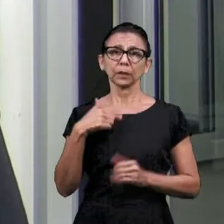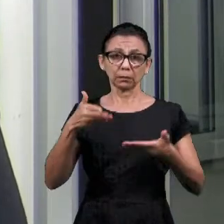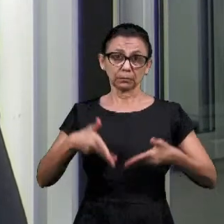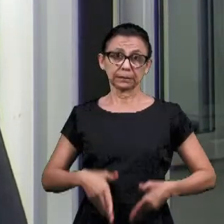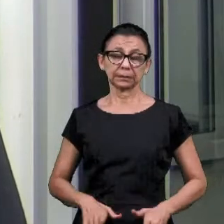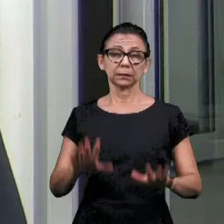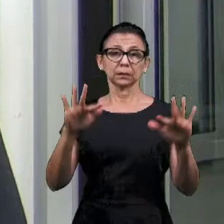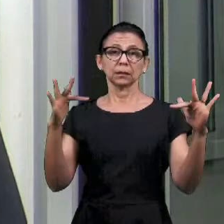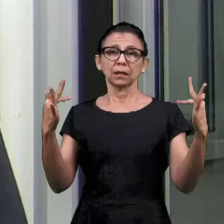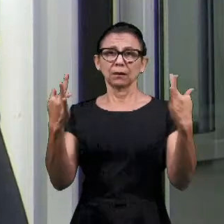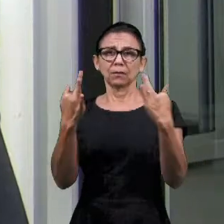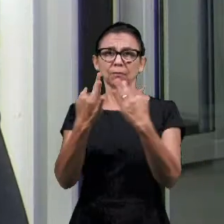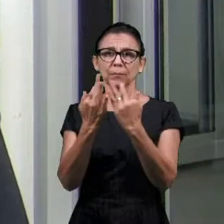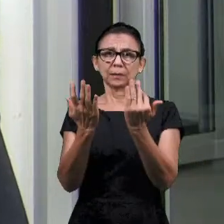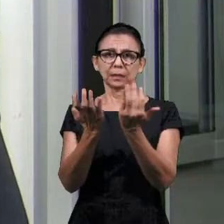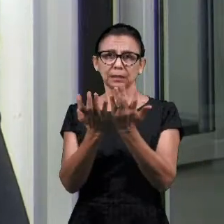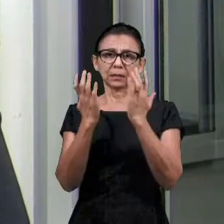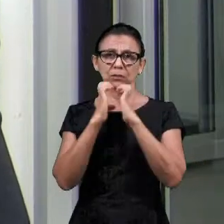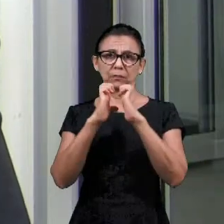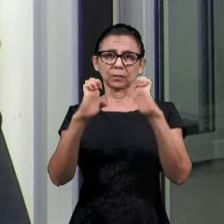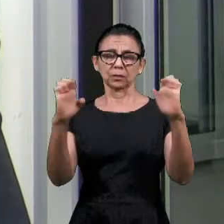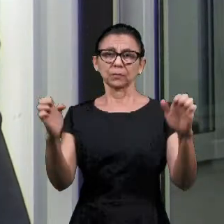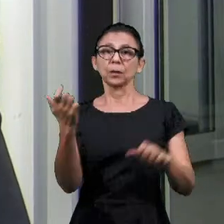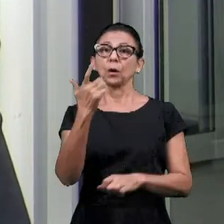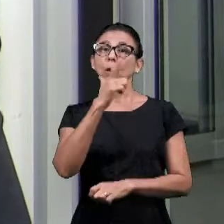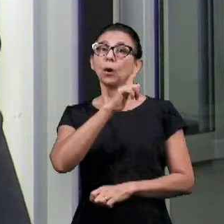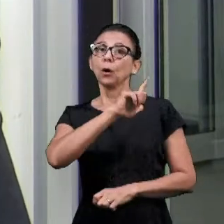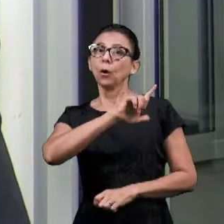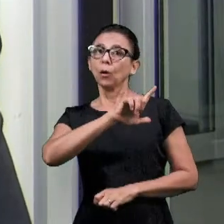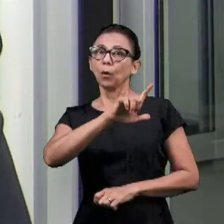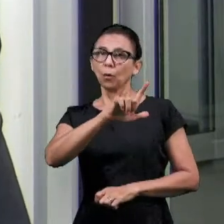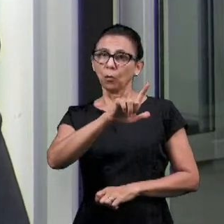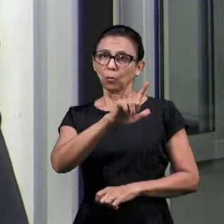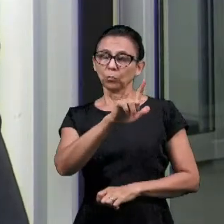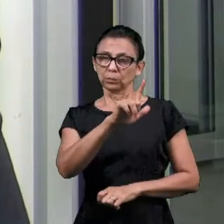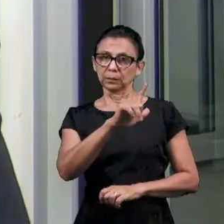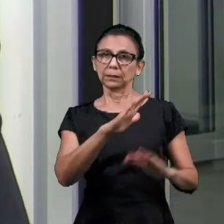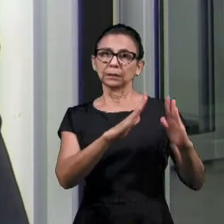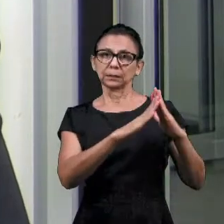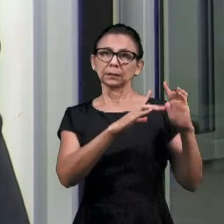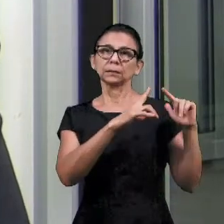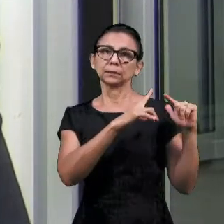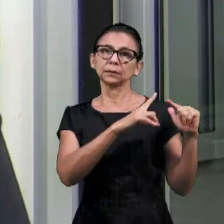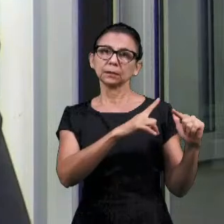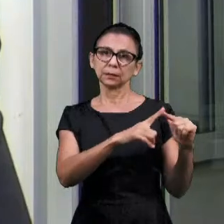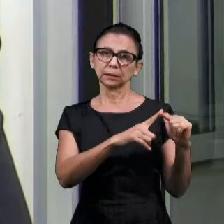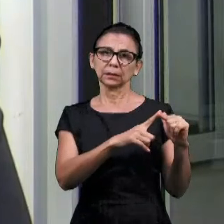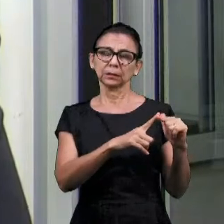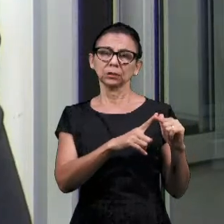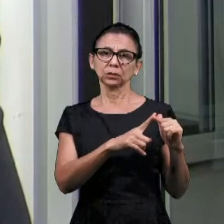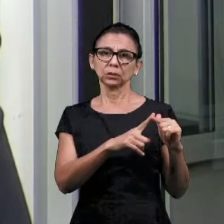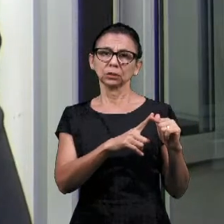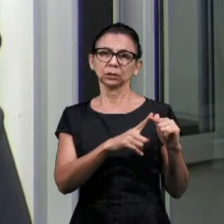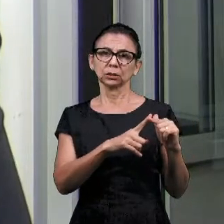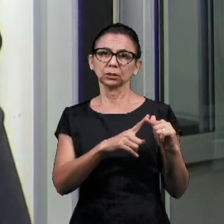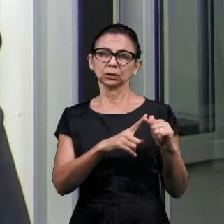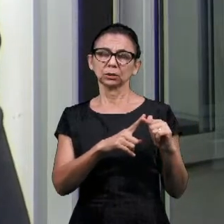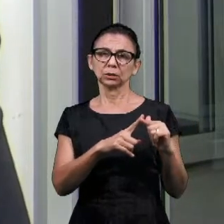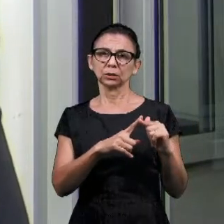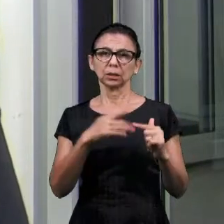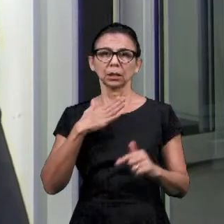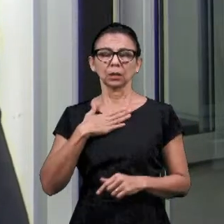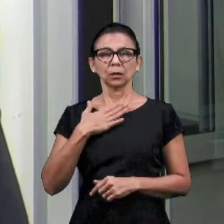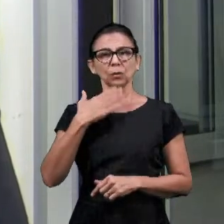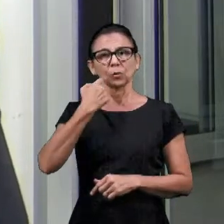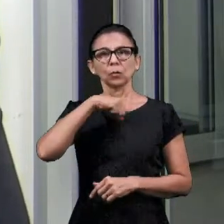Nós pertencíamos a uma outra denominação evangélica, meu pai era pastor, já nessa denominação. E era uma